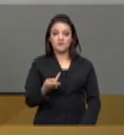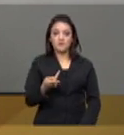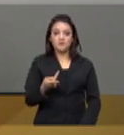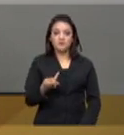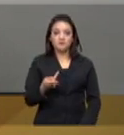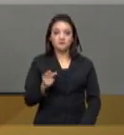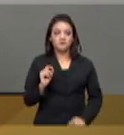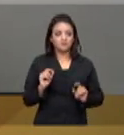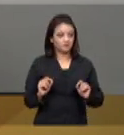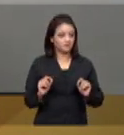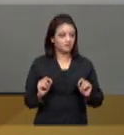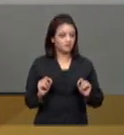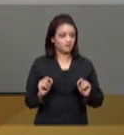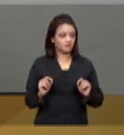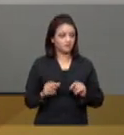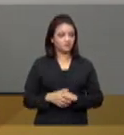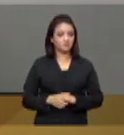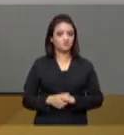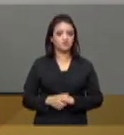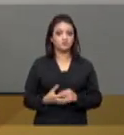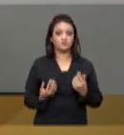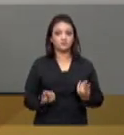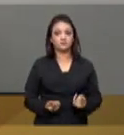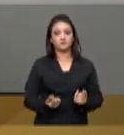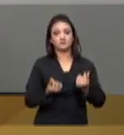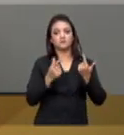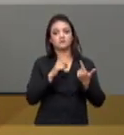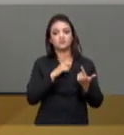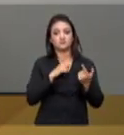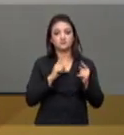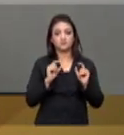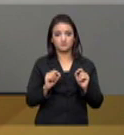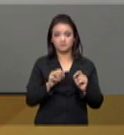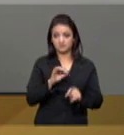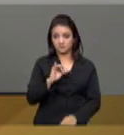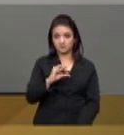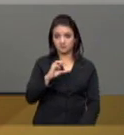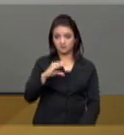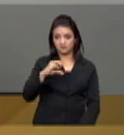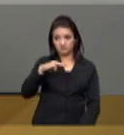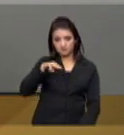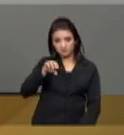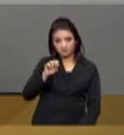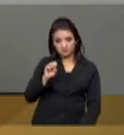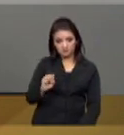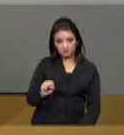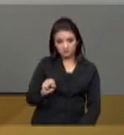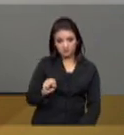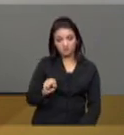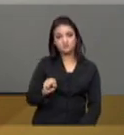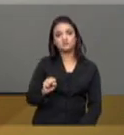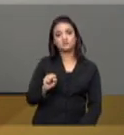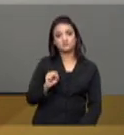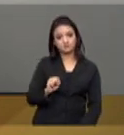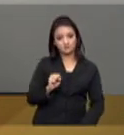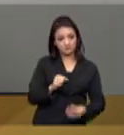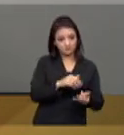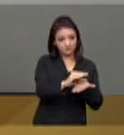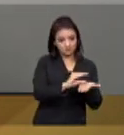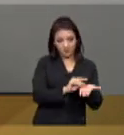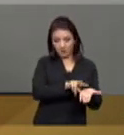seguintes do acórdão, aspas, o valor pertinente ao ICMS é repassado ao